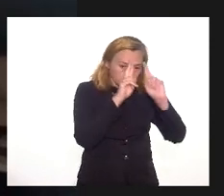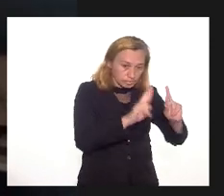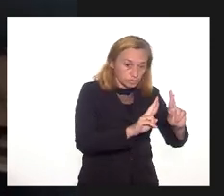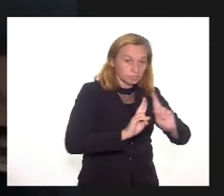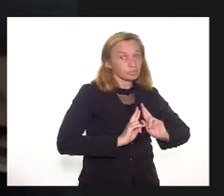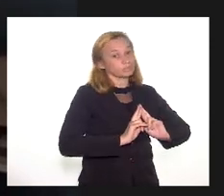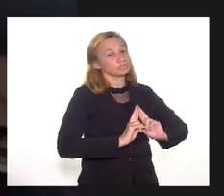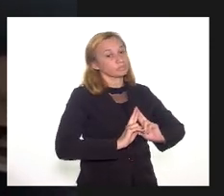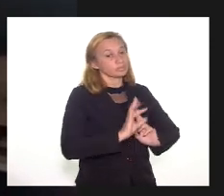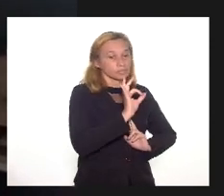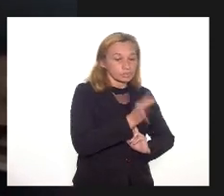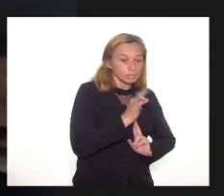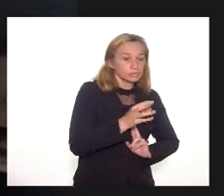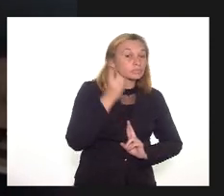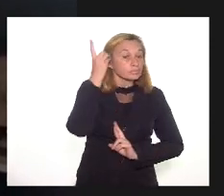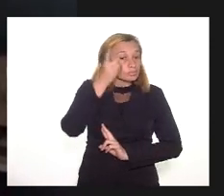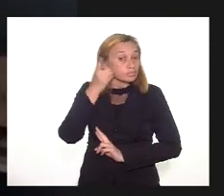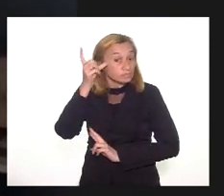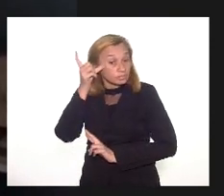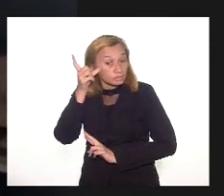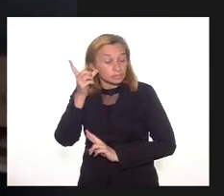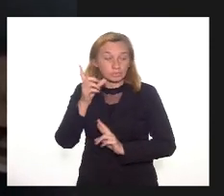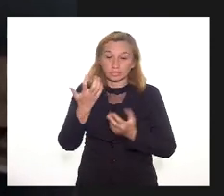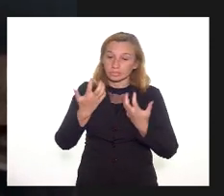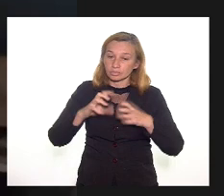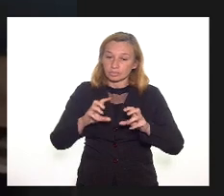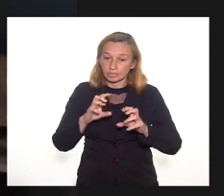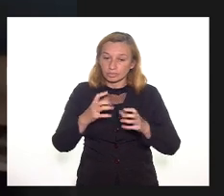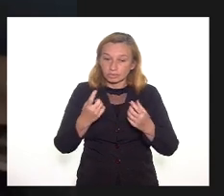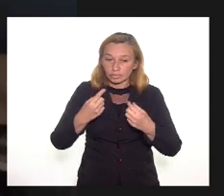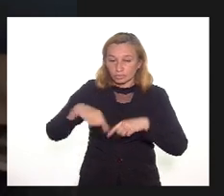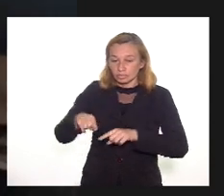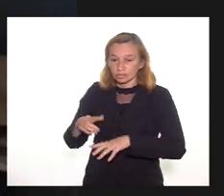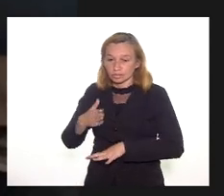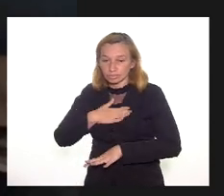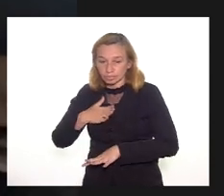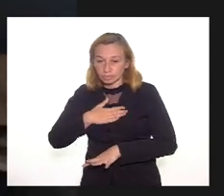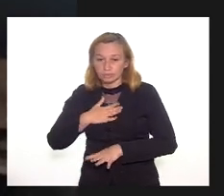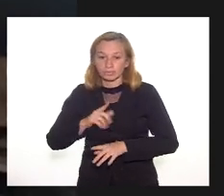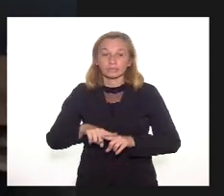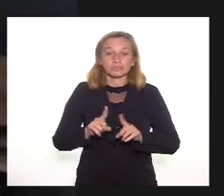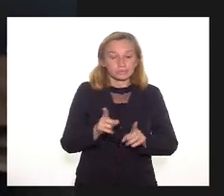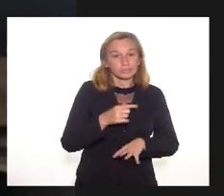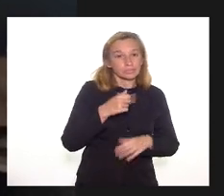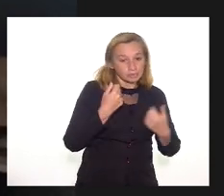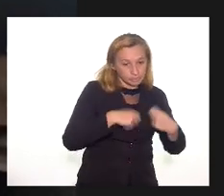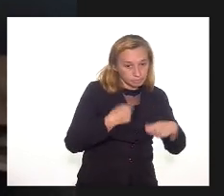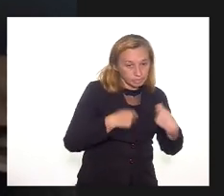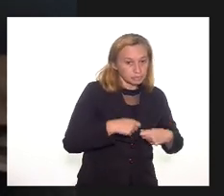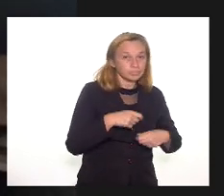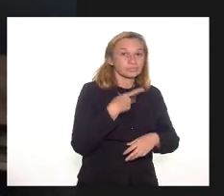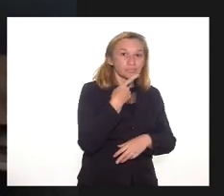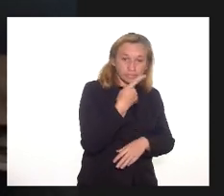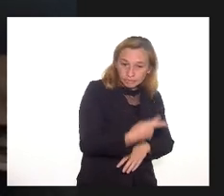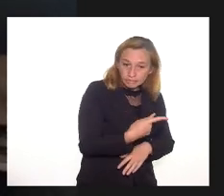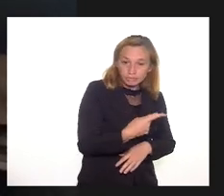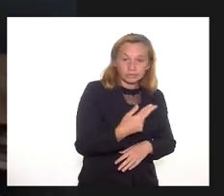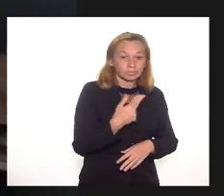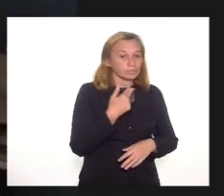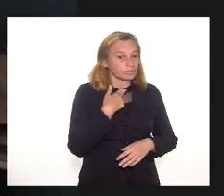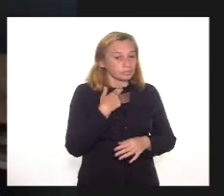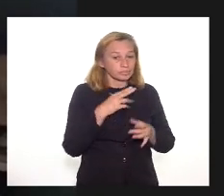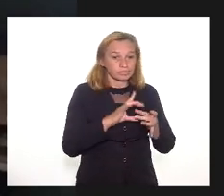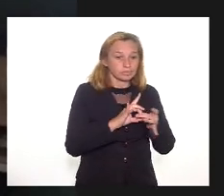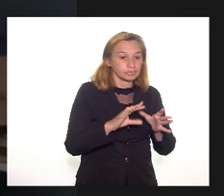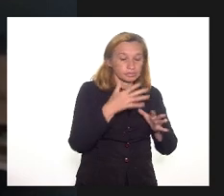minha pessoa. Tenho certeza que a deputada Lucinha não quis me atingir, muito pelo contrário, não falou nesse sentido, mas eu preciso aqui me posicionar, não posso deixar que isso